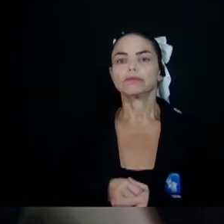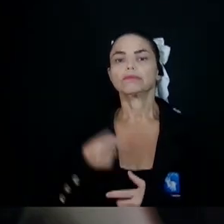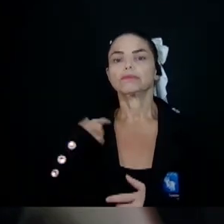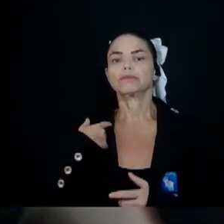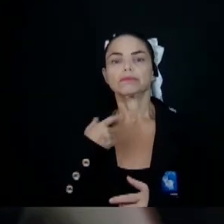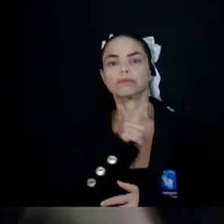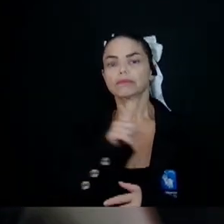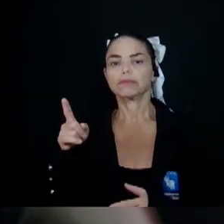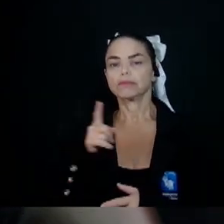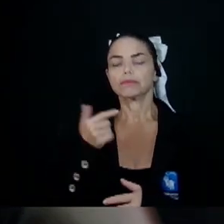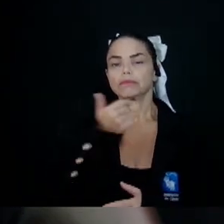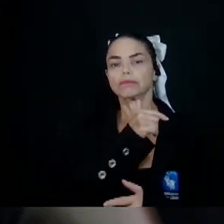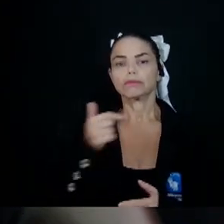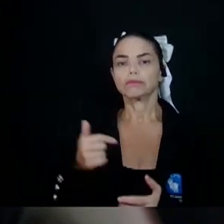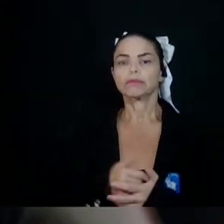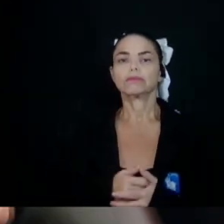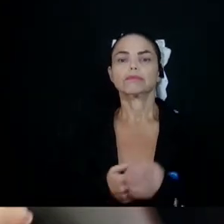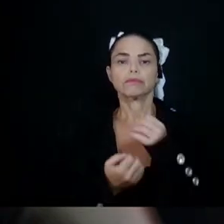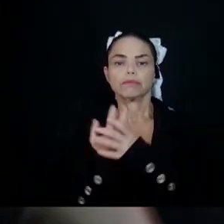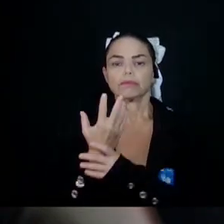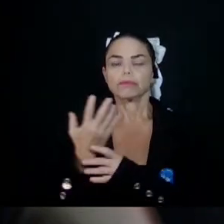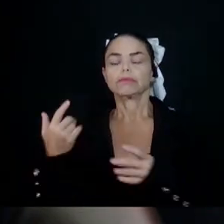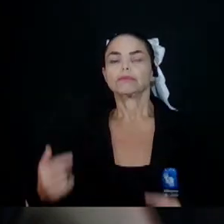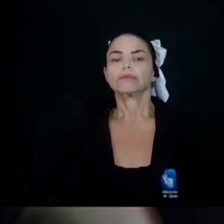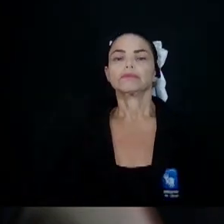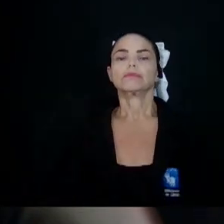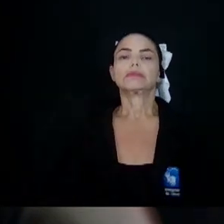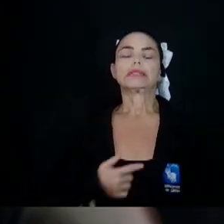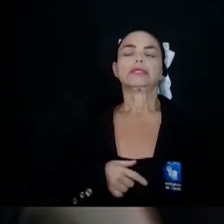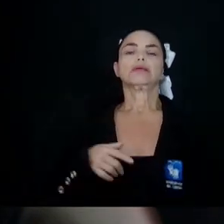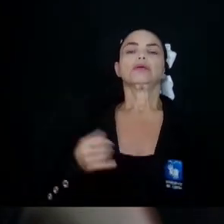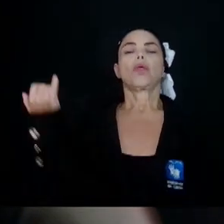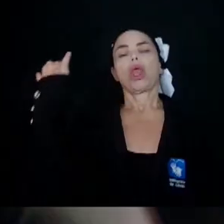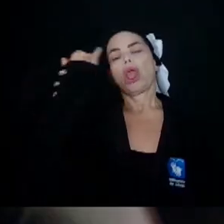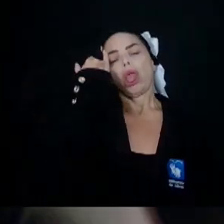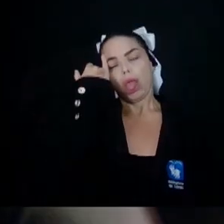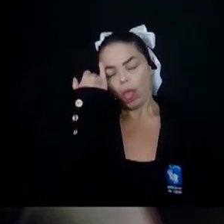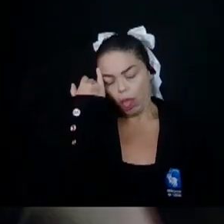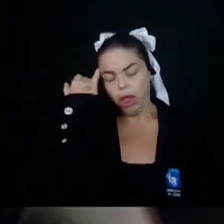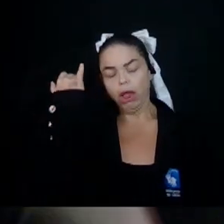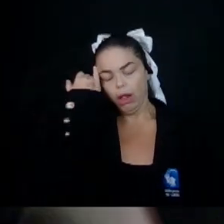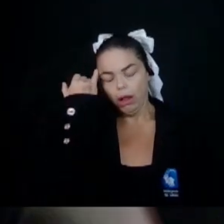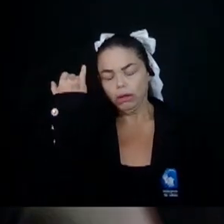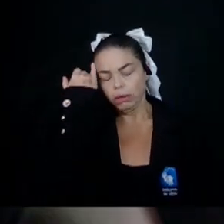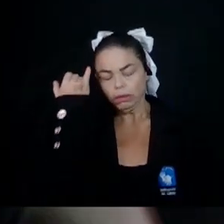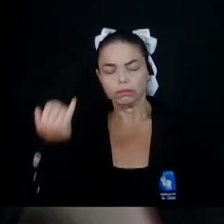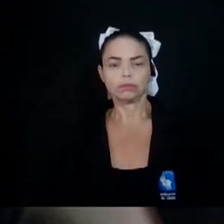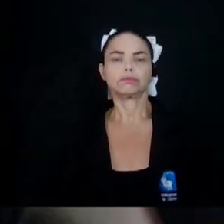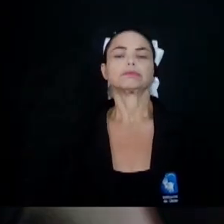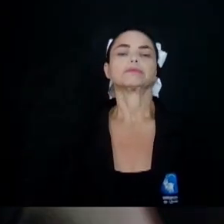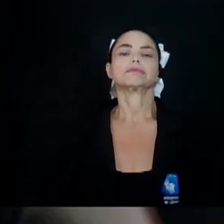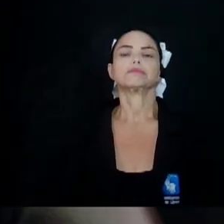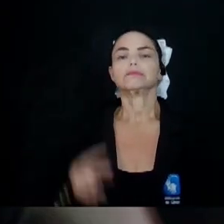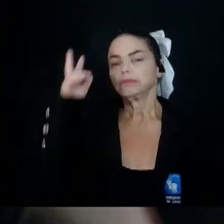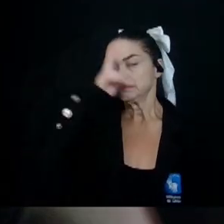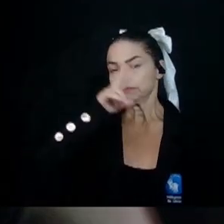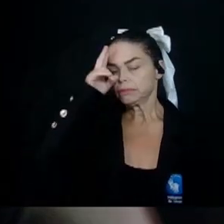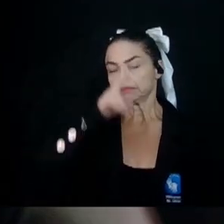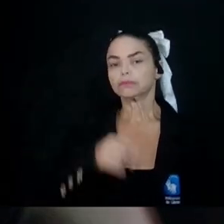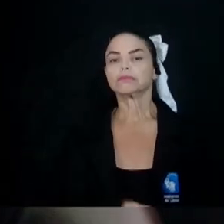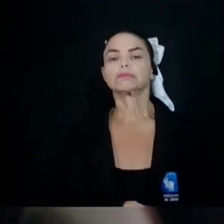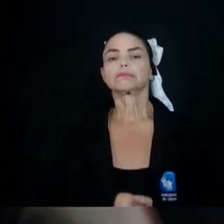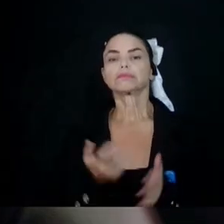estão tendo, né, que é lidar com esse tédio, saber lidar com esse ócio criativo. Vou até relembrar um pouquinho do desenho